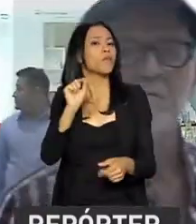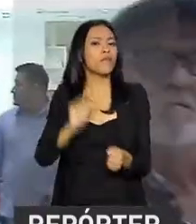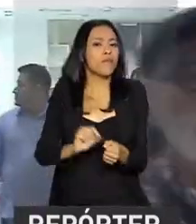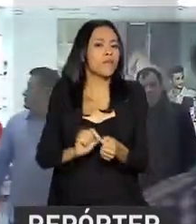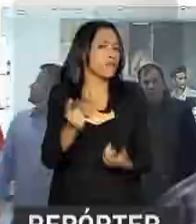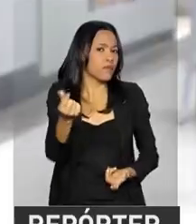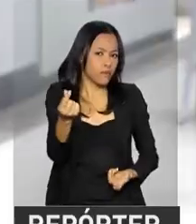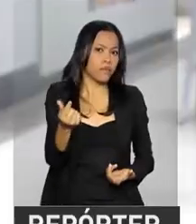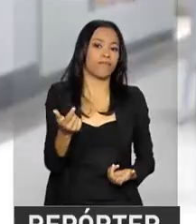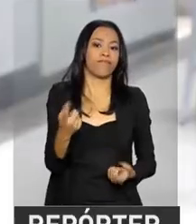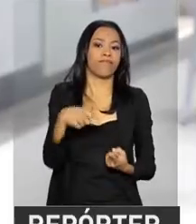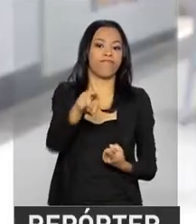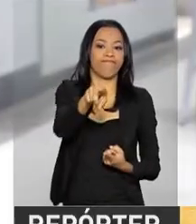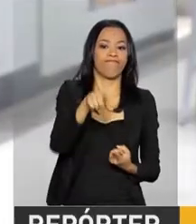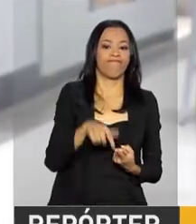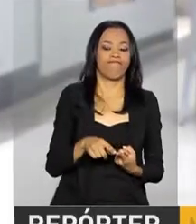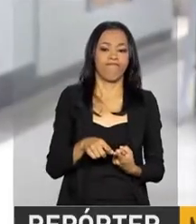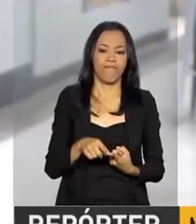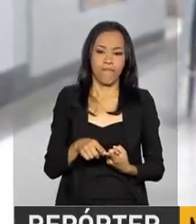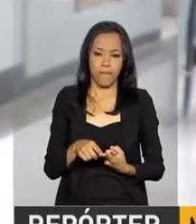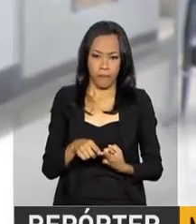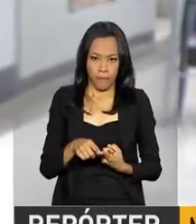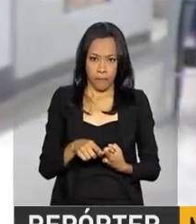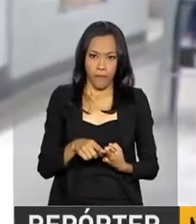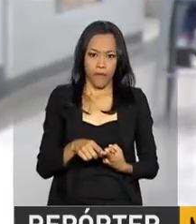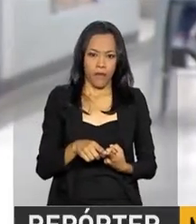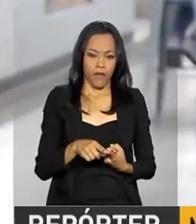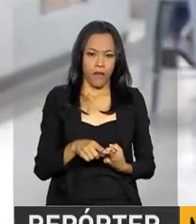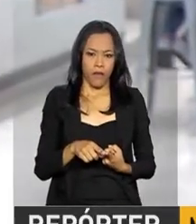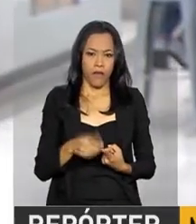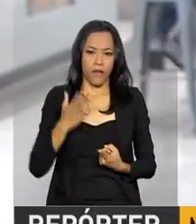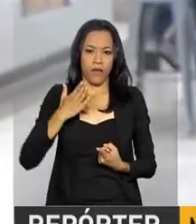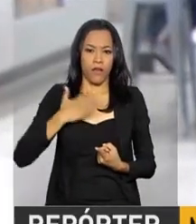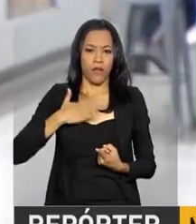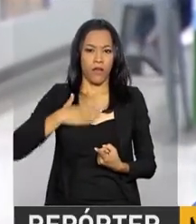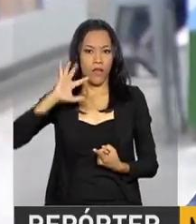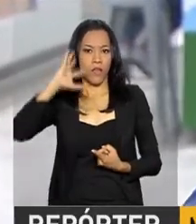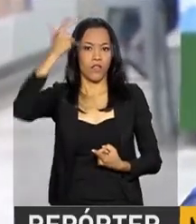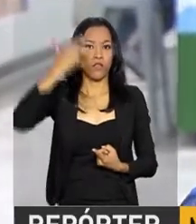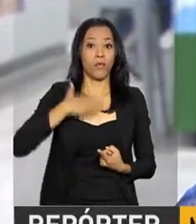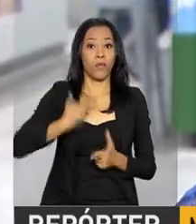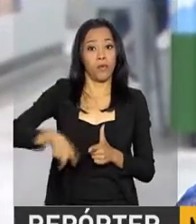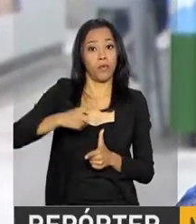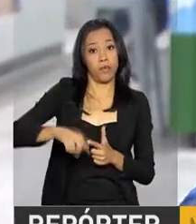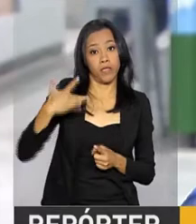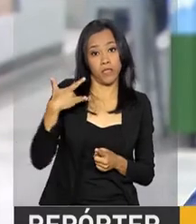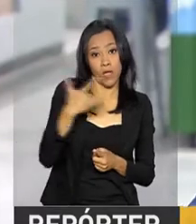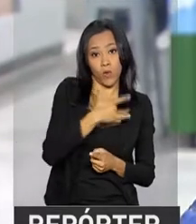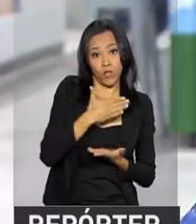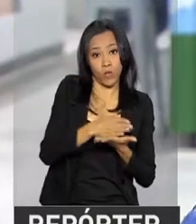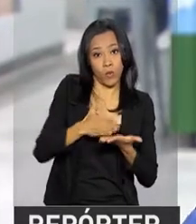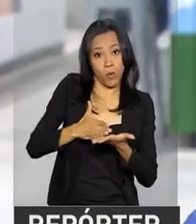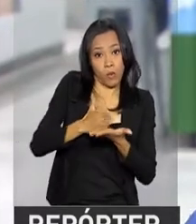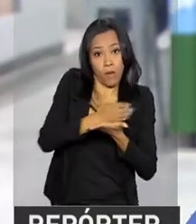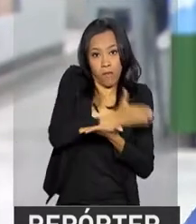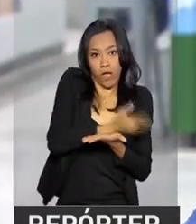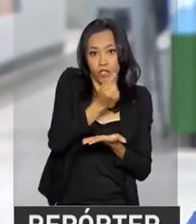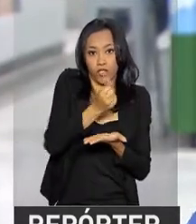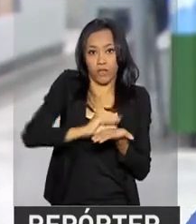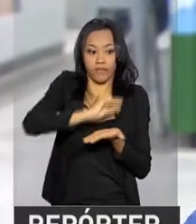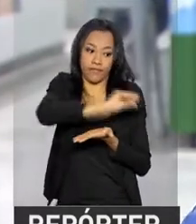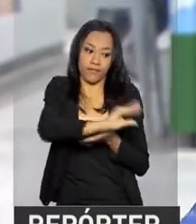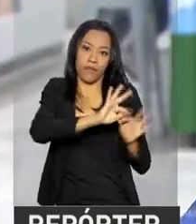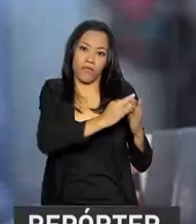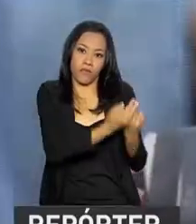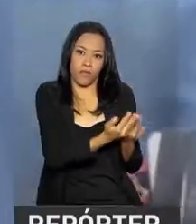para o dinheiro. Tive que deixar um pouco para o meu... resolver o meu problema de saúde, o restante para ficar com a família mesmo, gastar